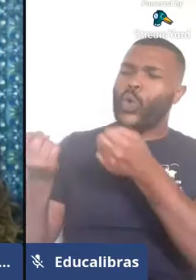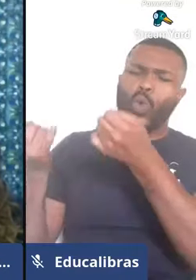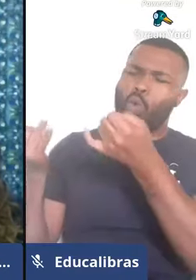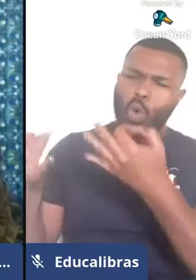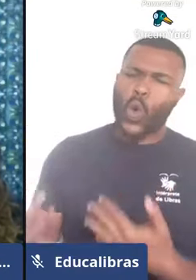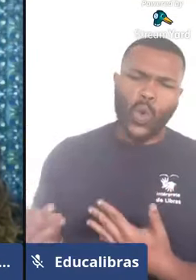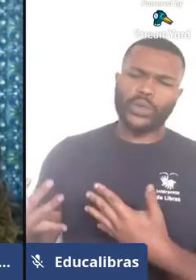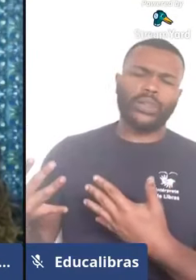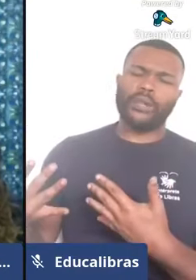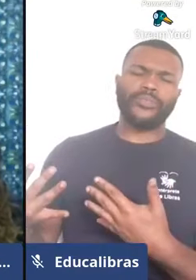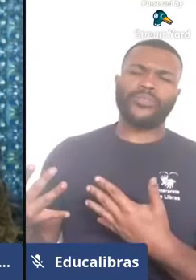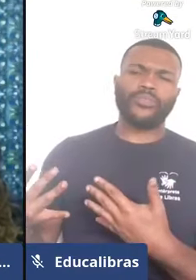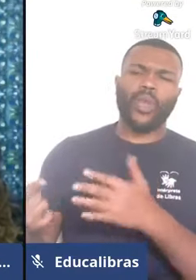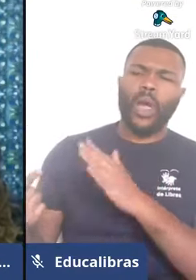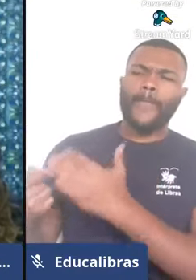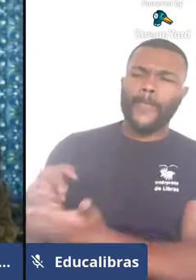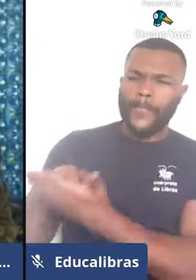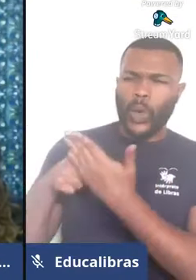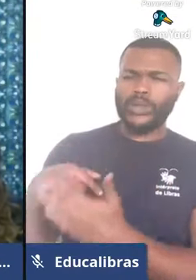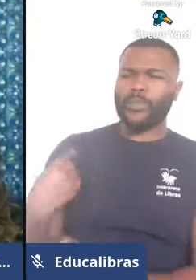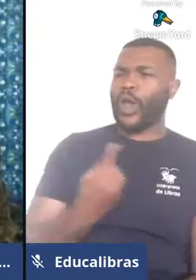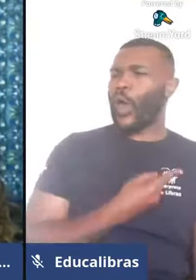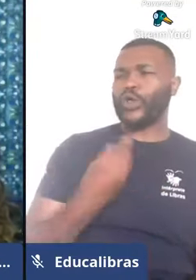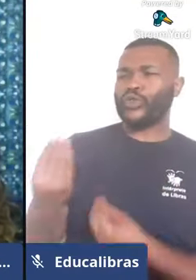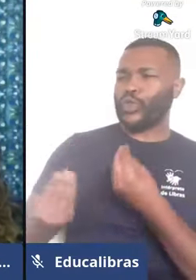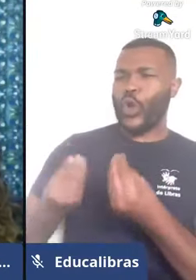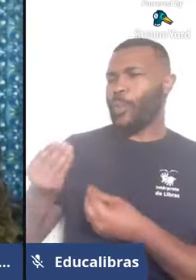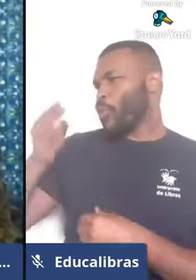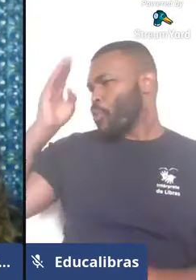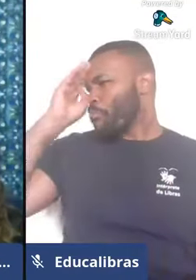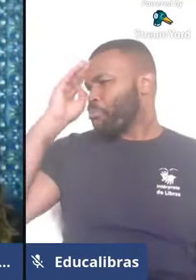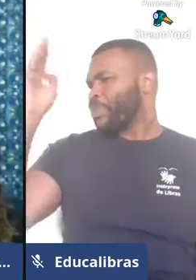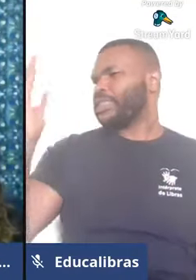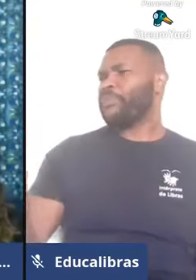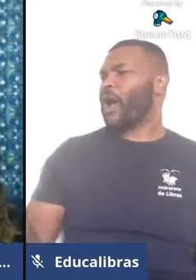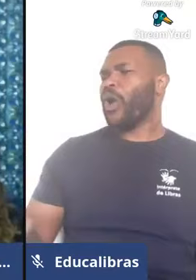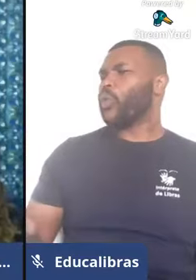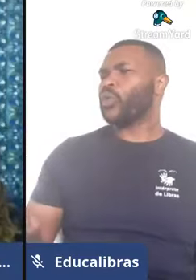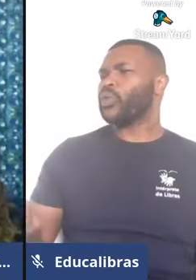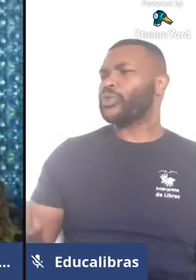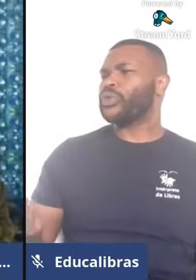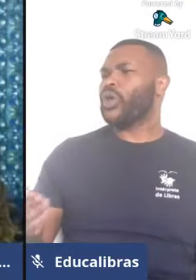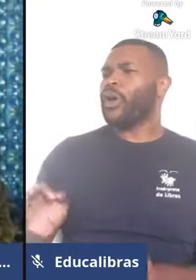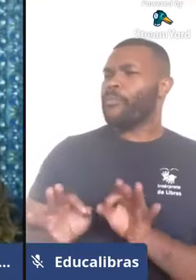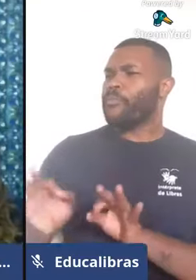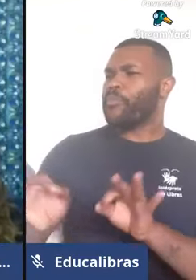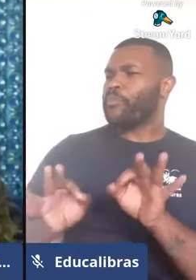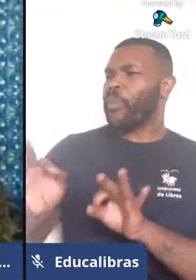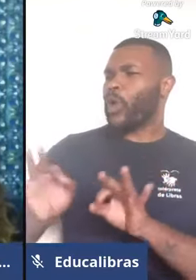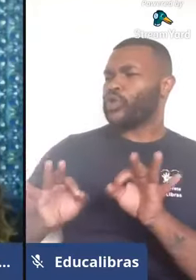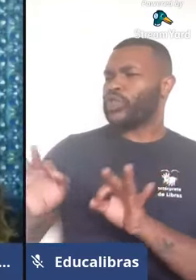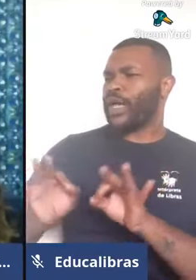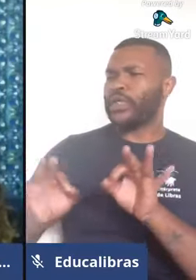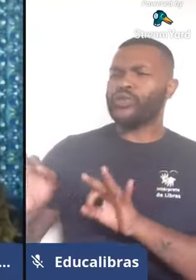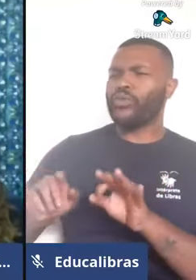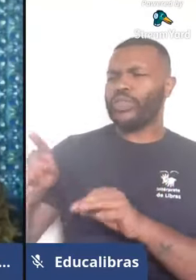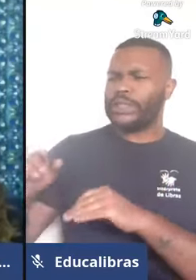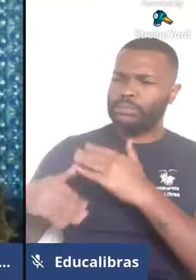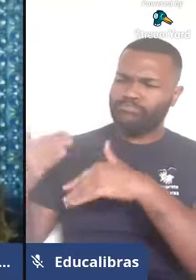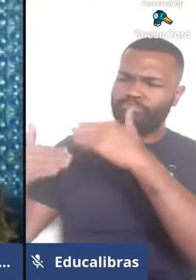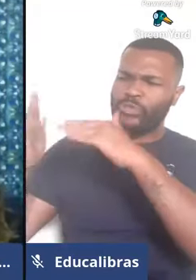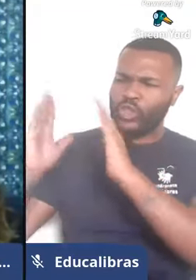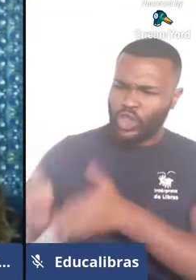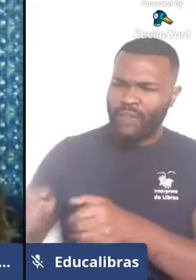né, mostra para a gente aí quais são os principais projetos aí onde vocês estão envolvidos.